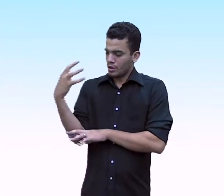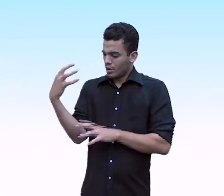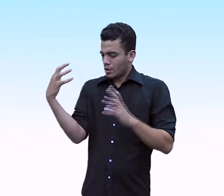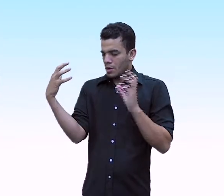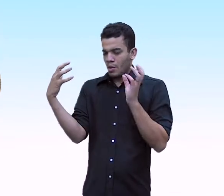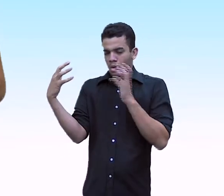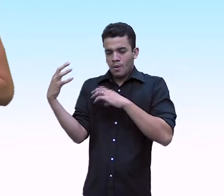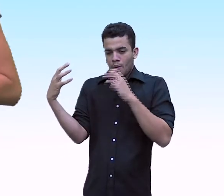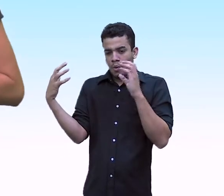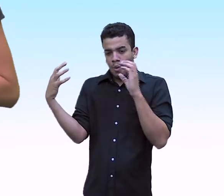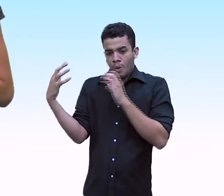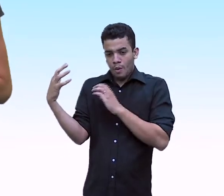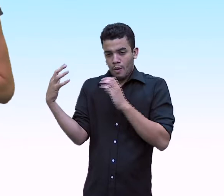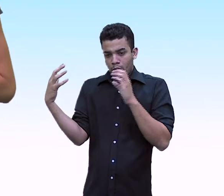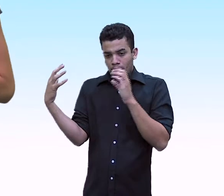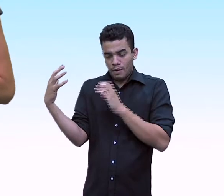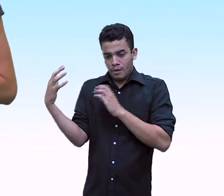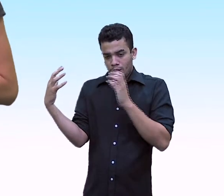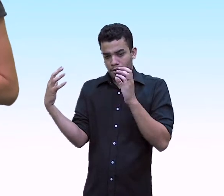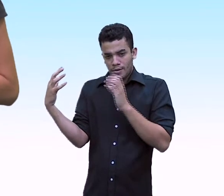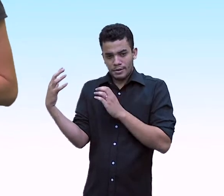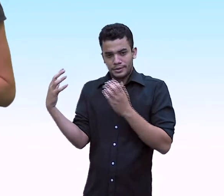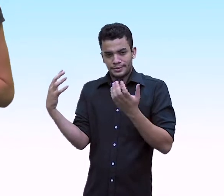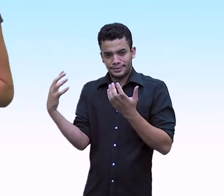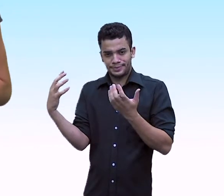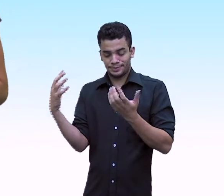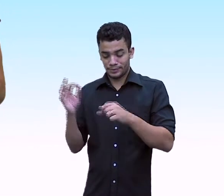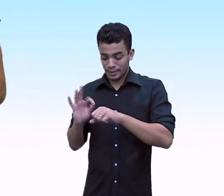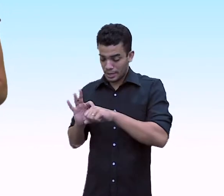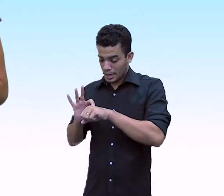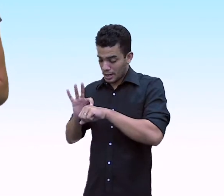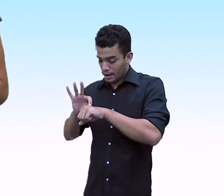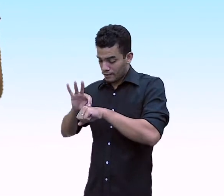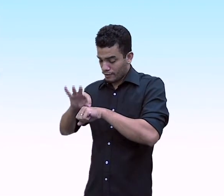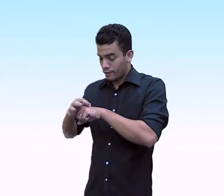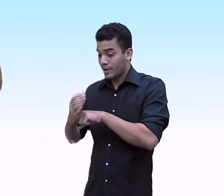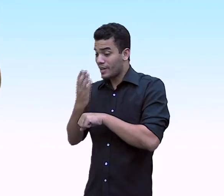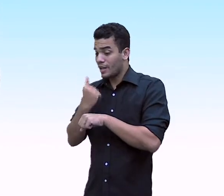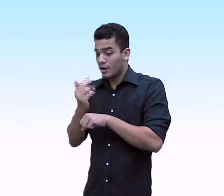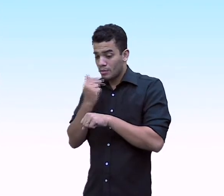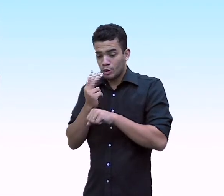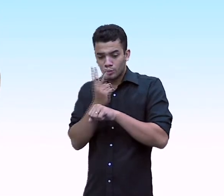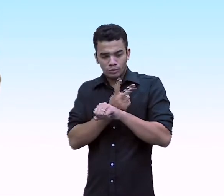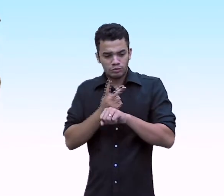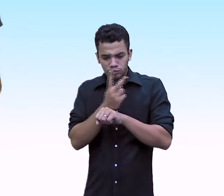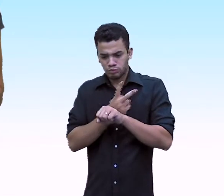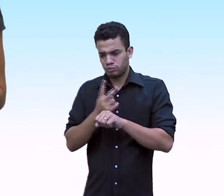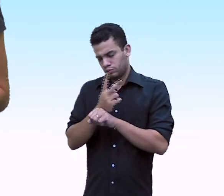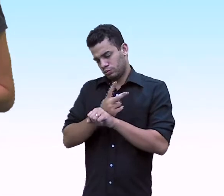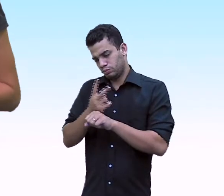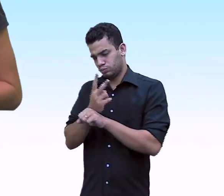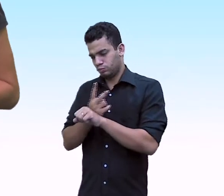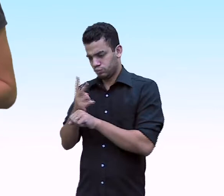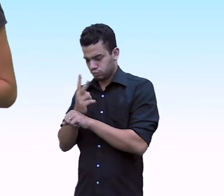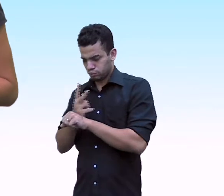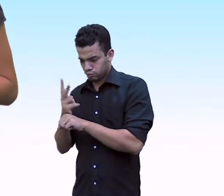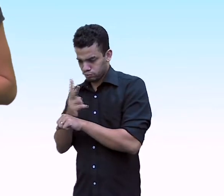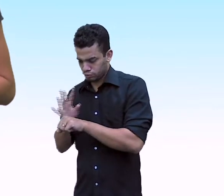formiga carregava suas folhas e seus alimentos de um lado para o